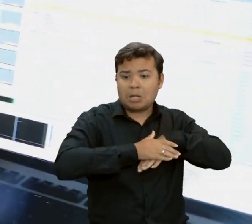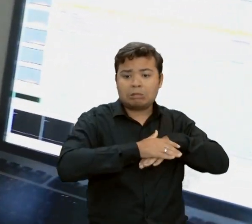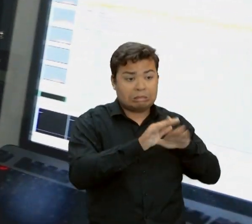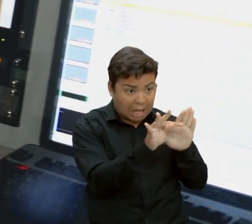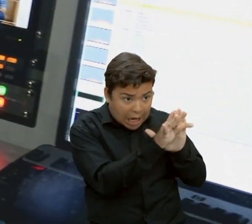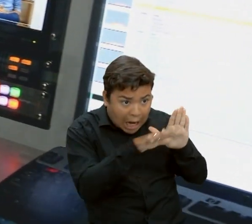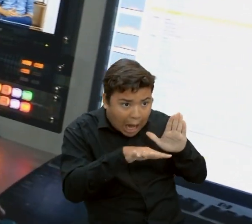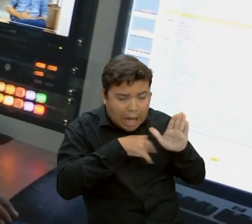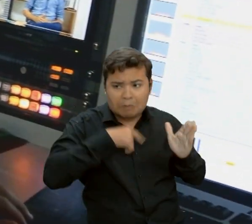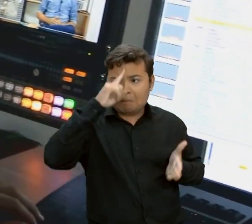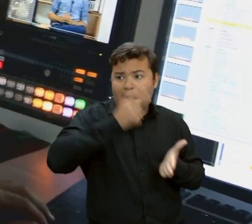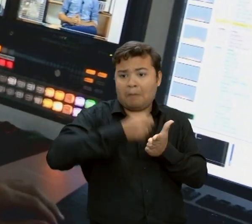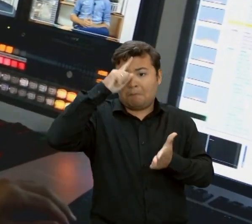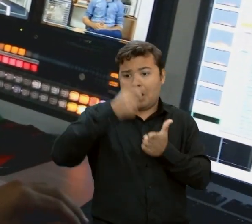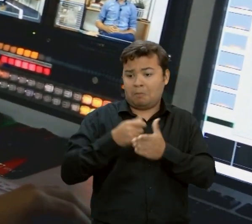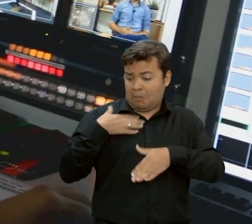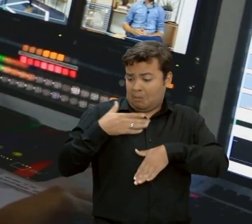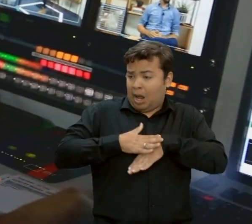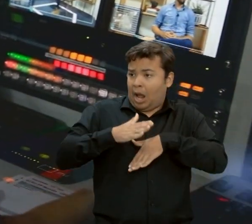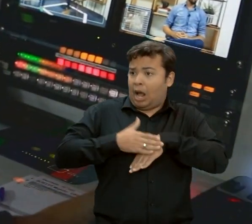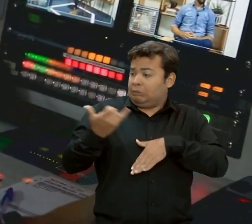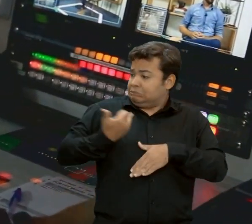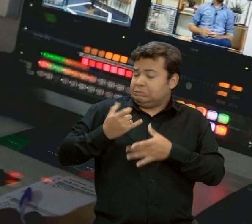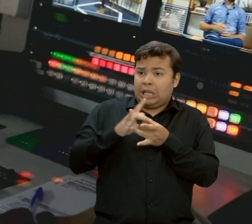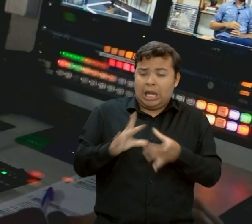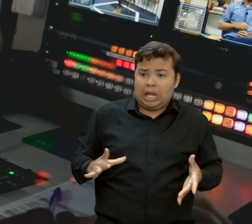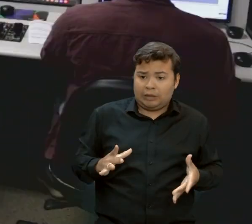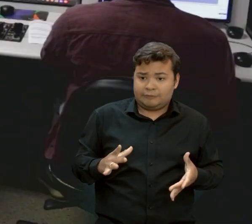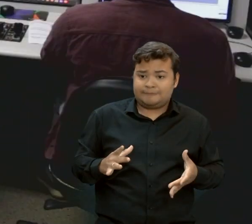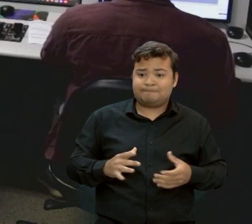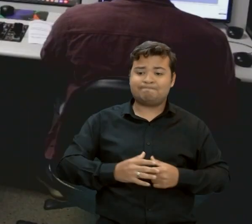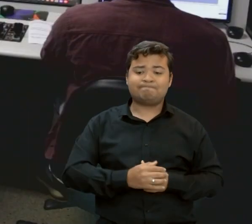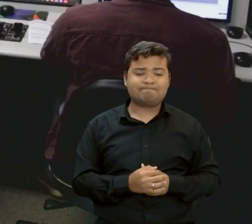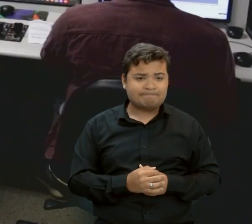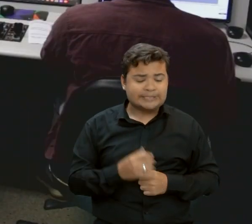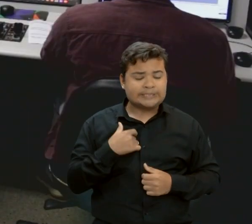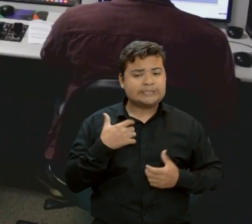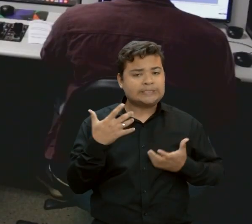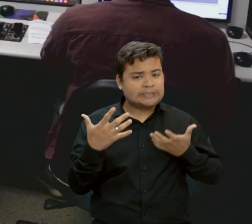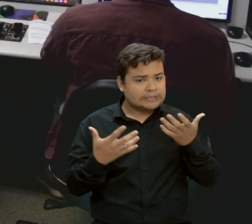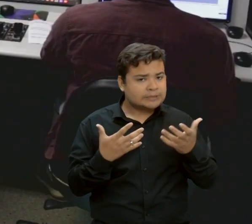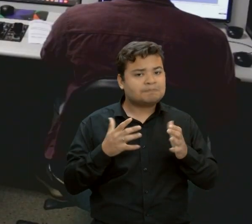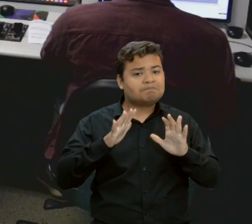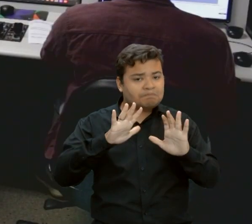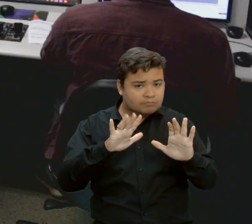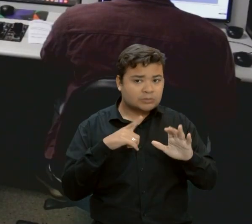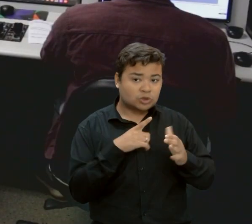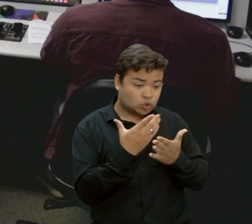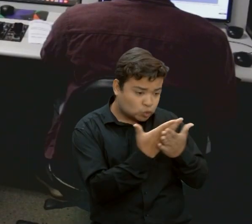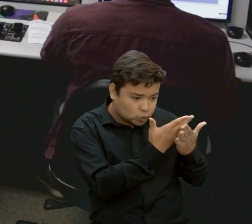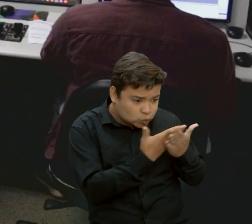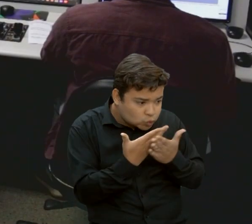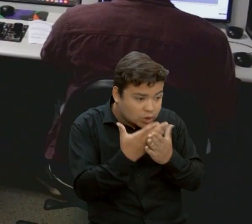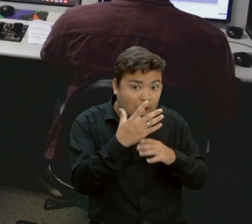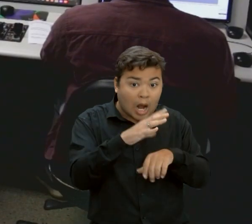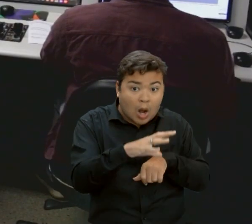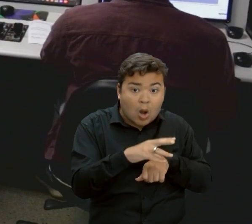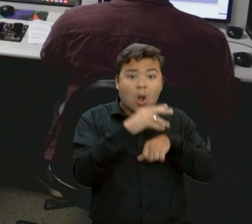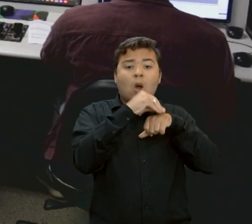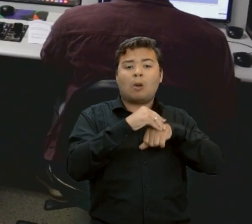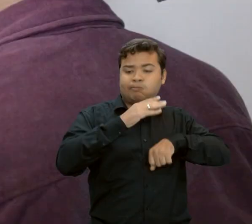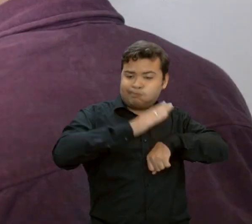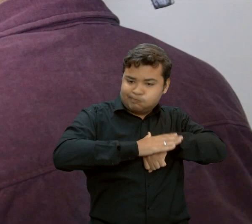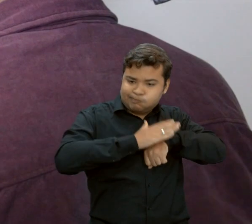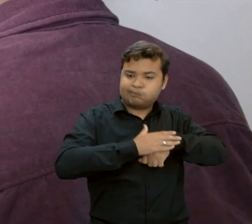né? Então, mas a gente aplicou os conhecimentos e a